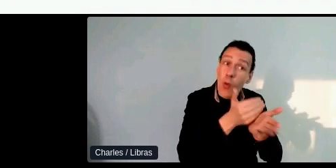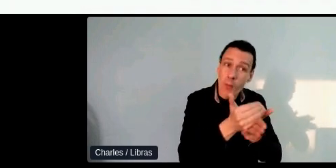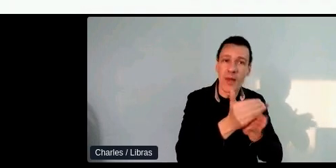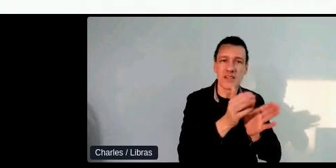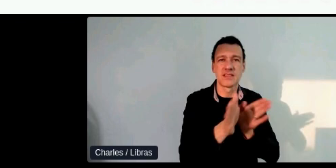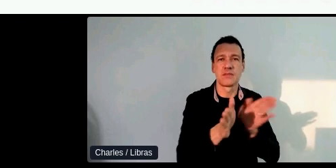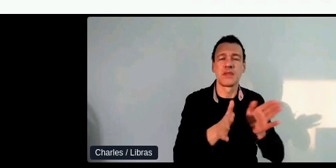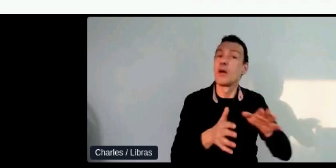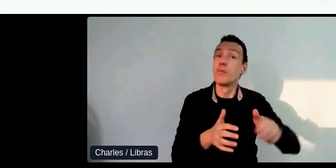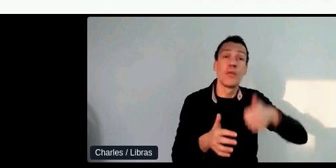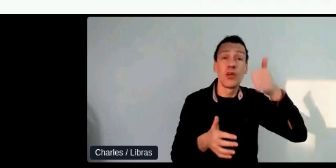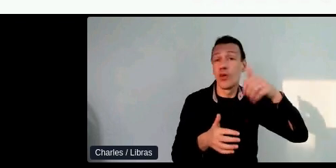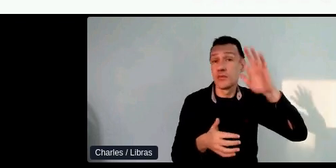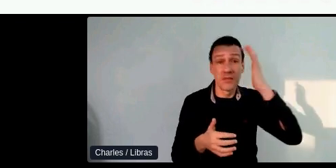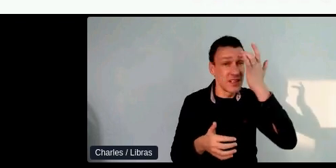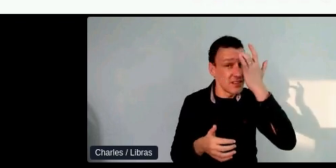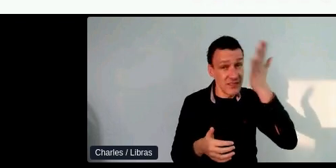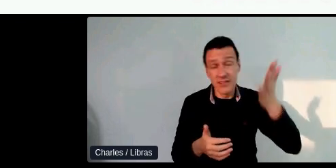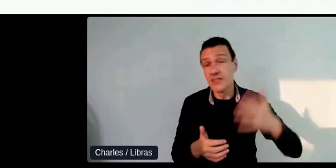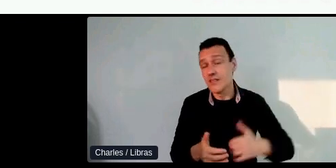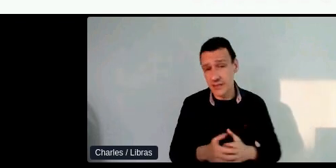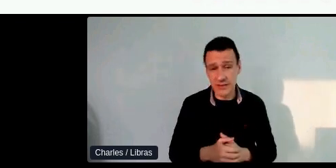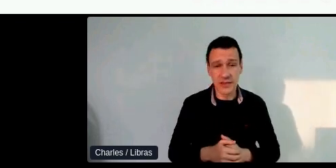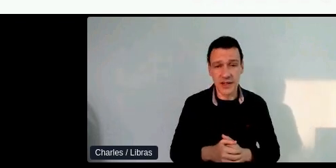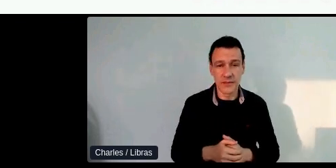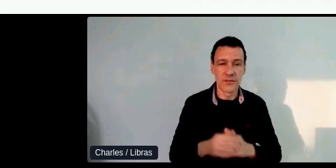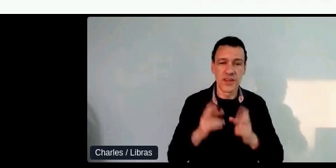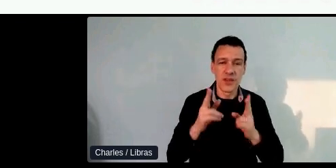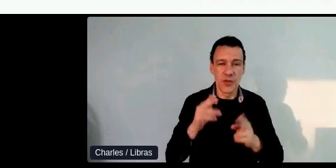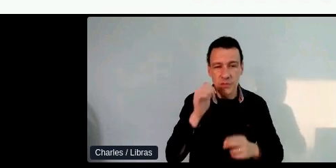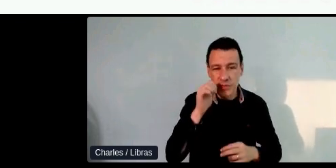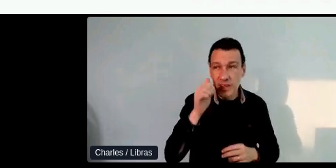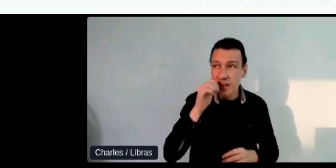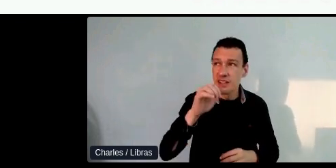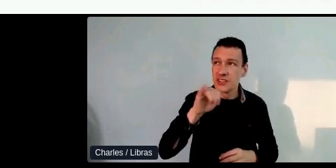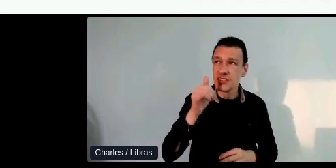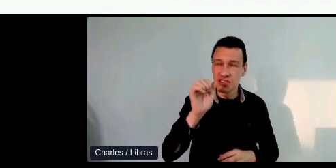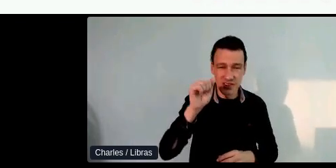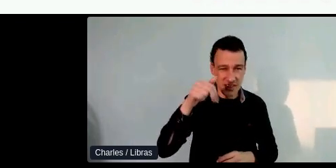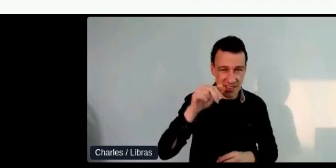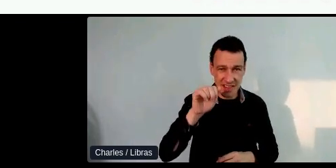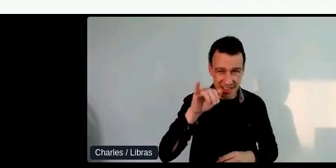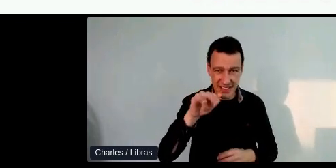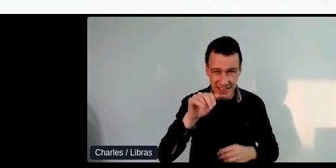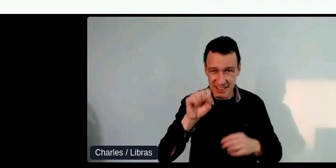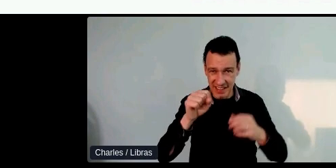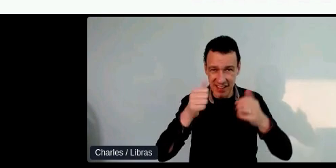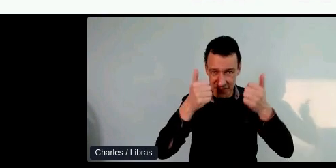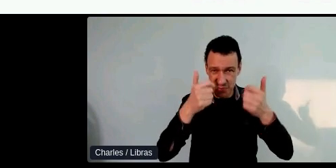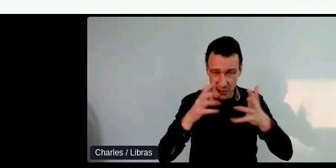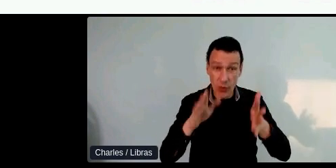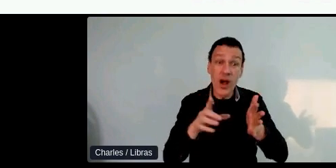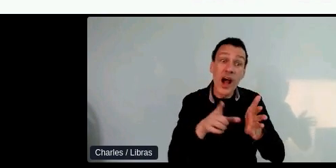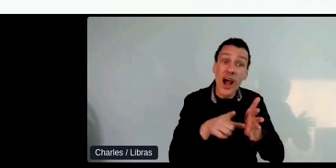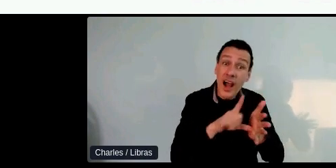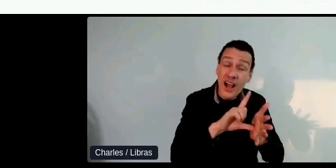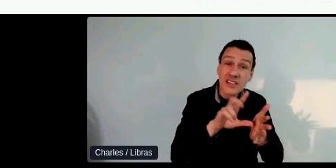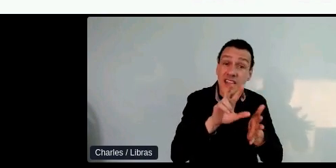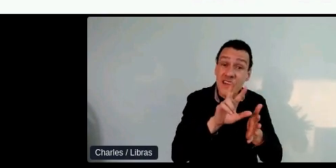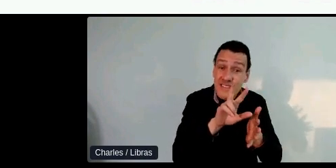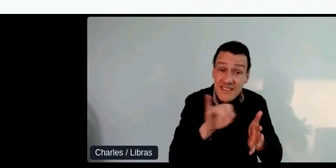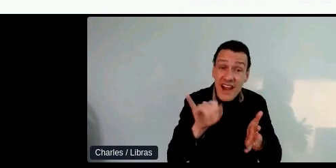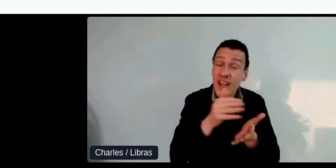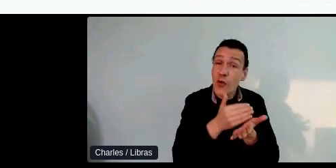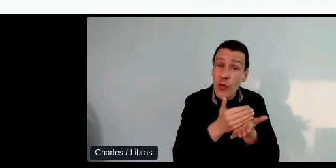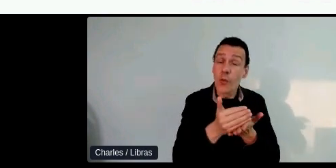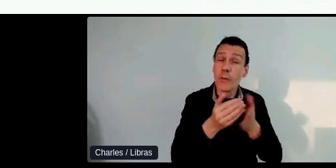produto desde o começo, né? Igual a Janaína estava explicando lá na documentação, fazendo uma especificação